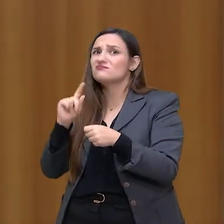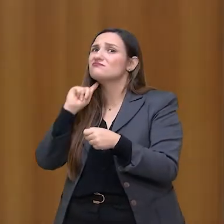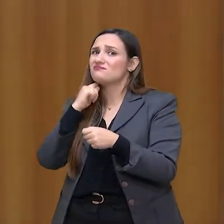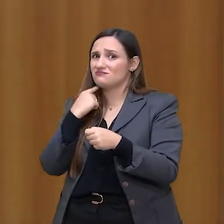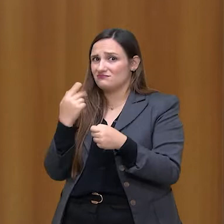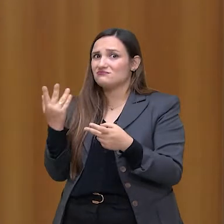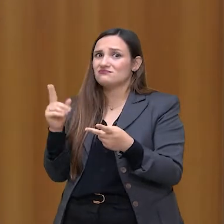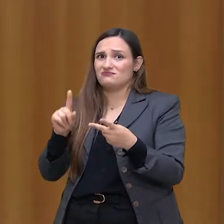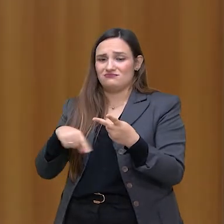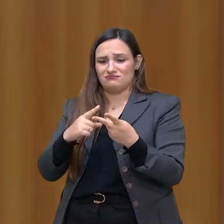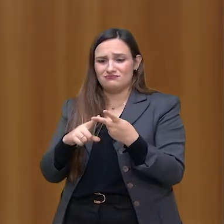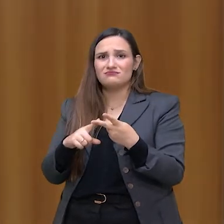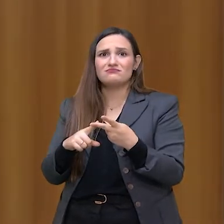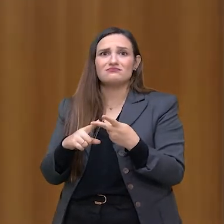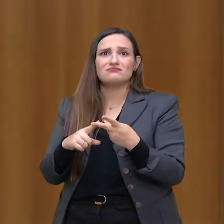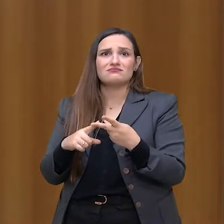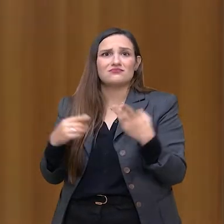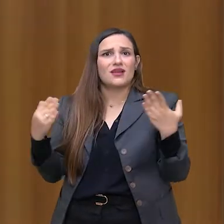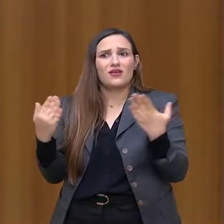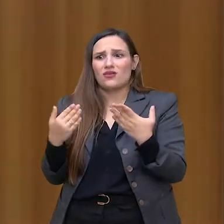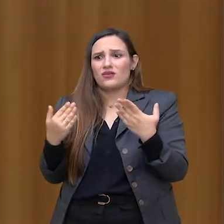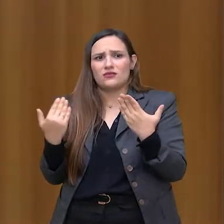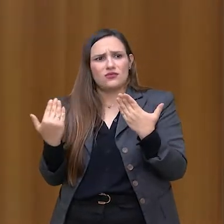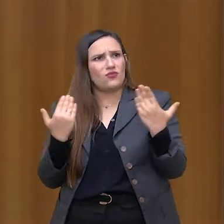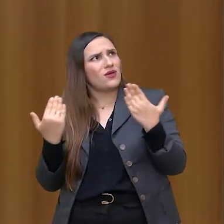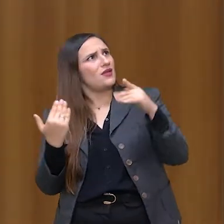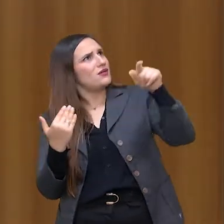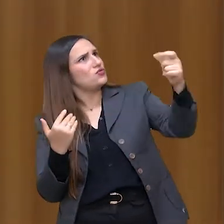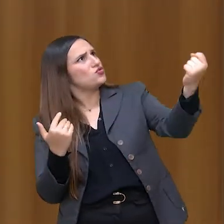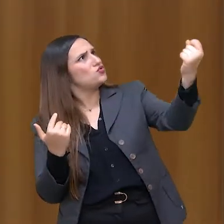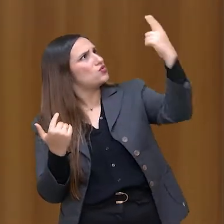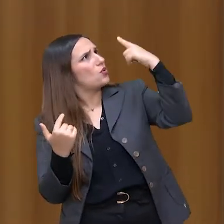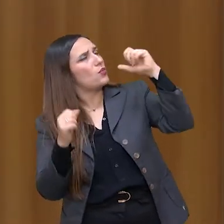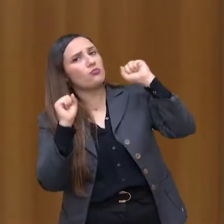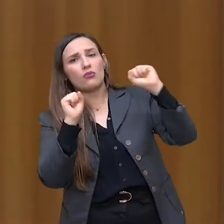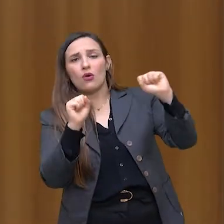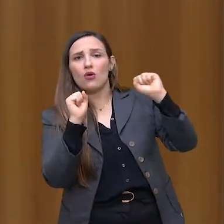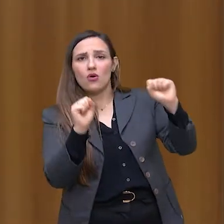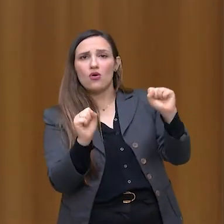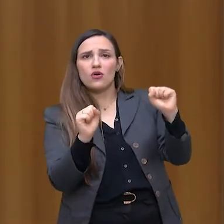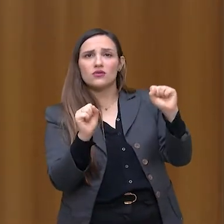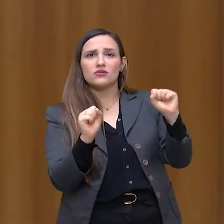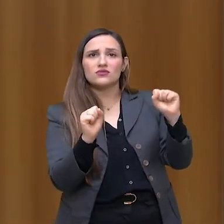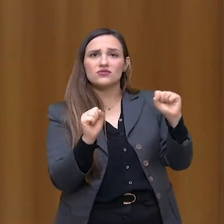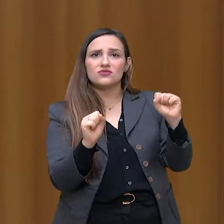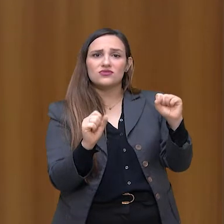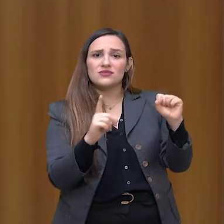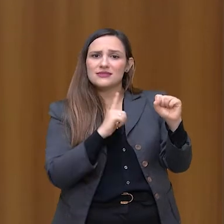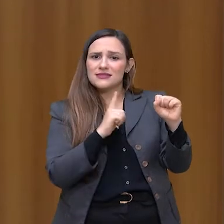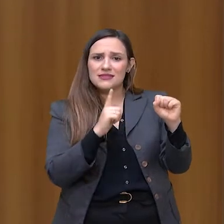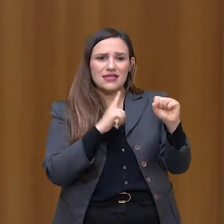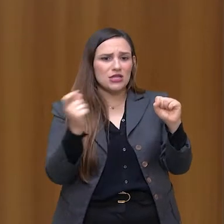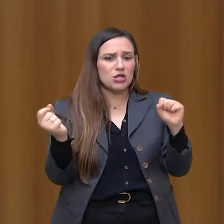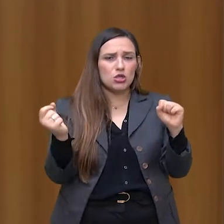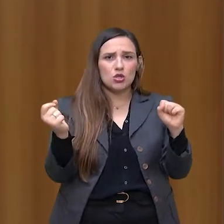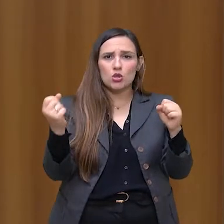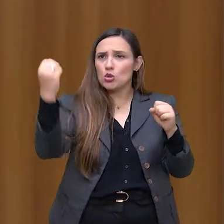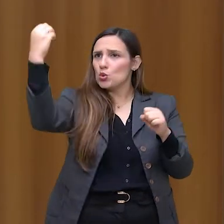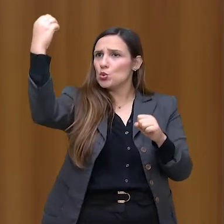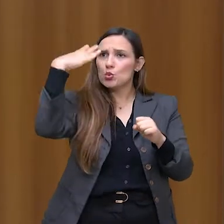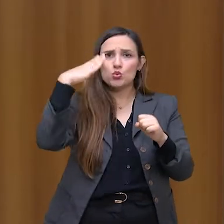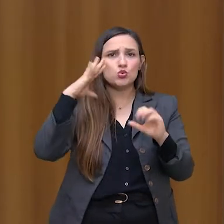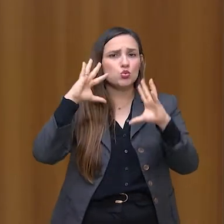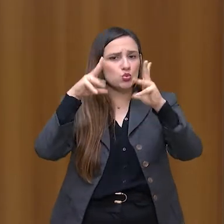né? E de repente a gente tem o sol podendo abastecer todo um tribunal de justiça, né?